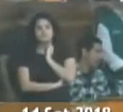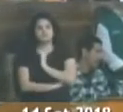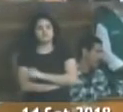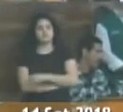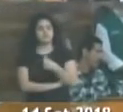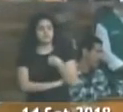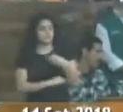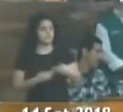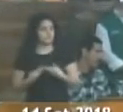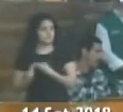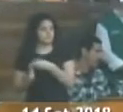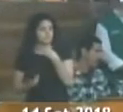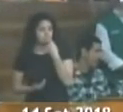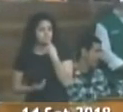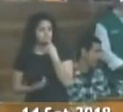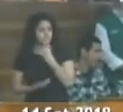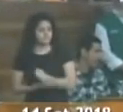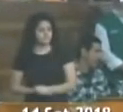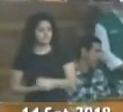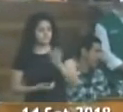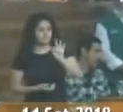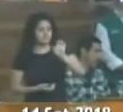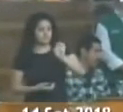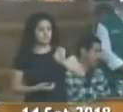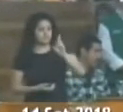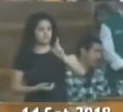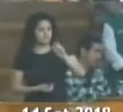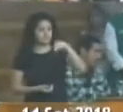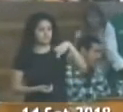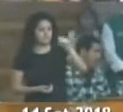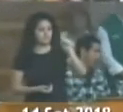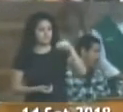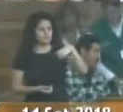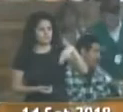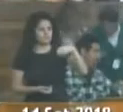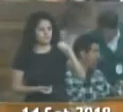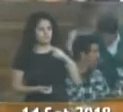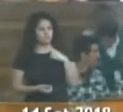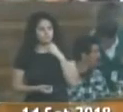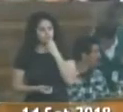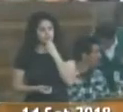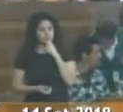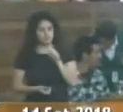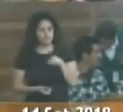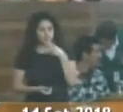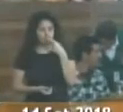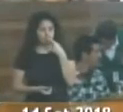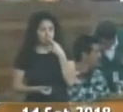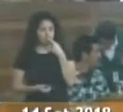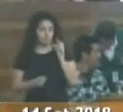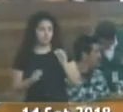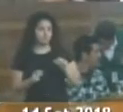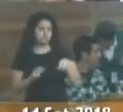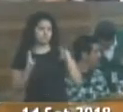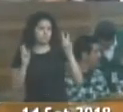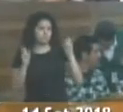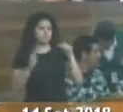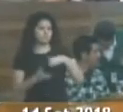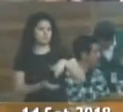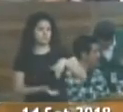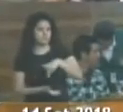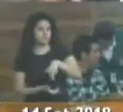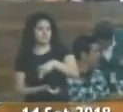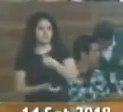Eu vou passar, então, a palavra ao Fernando. Eu acho que é só para fazer uma fala sobre essa questão das trilhas. Eu acho que era importante, o